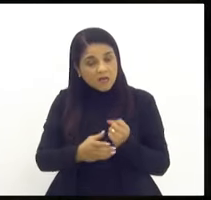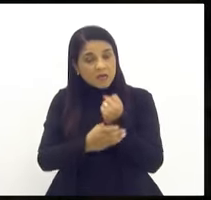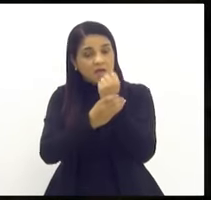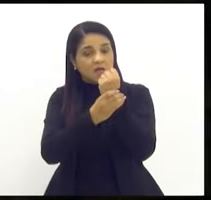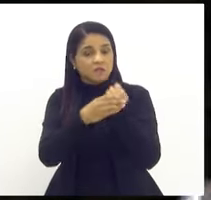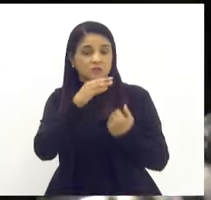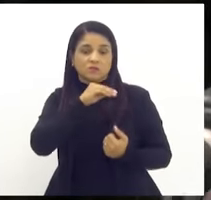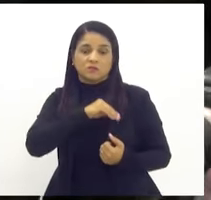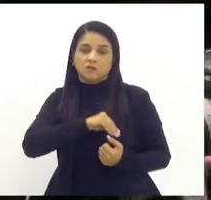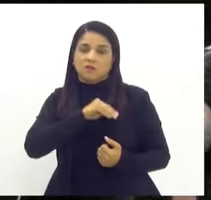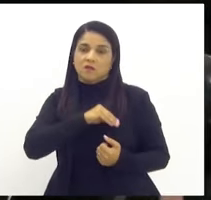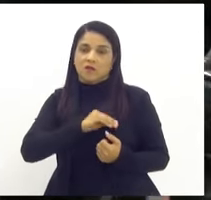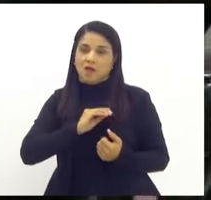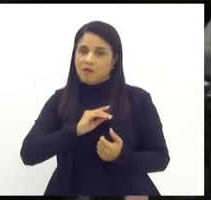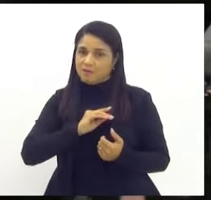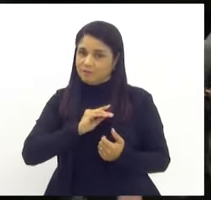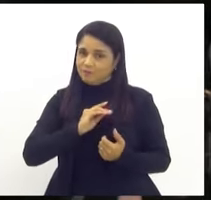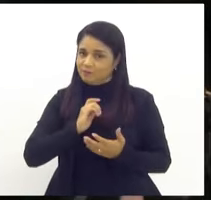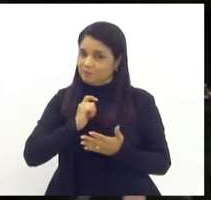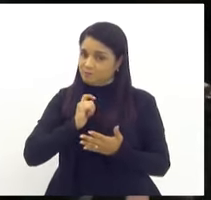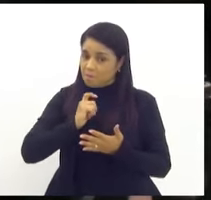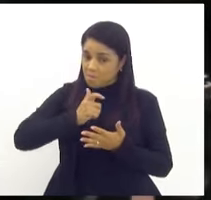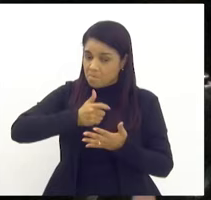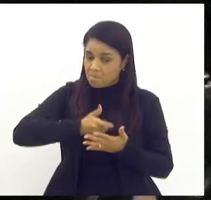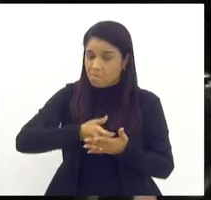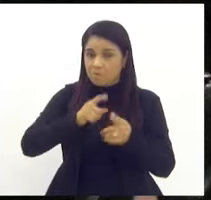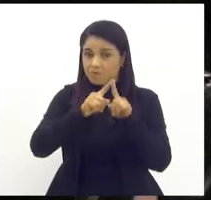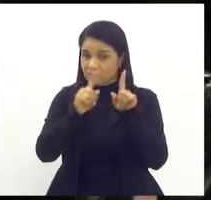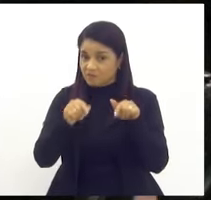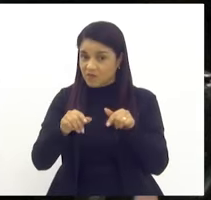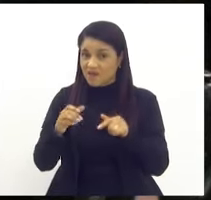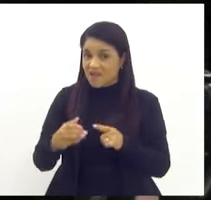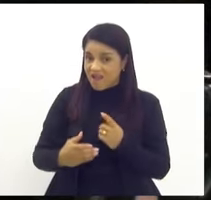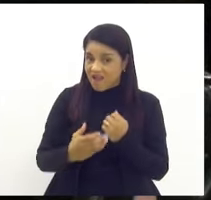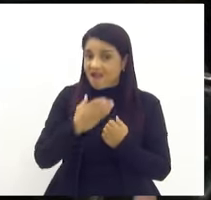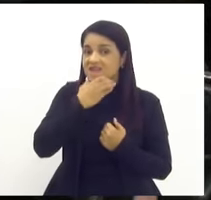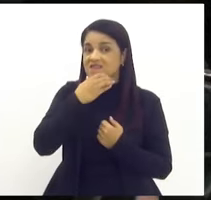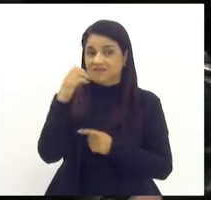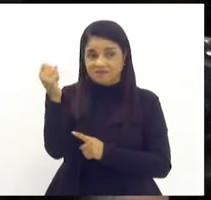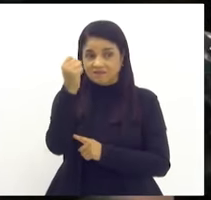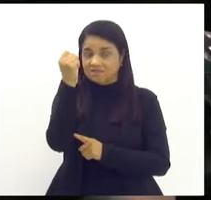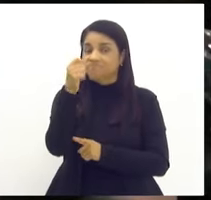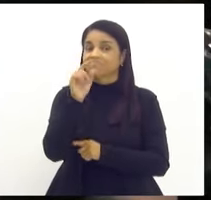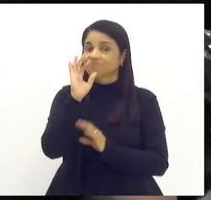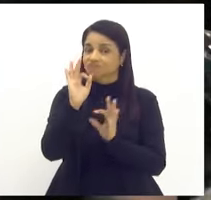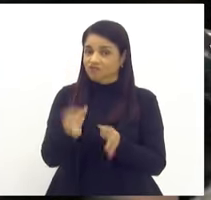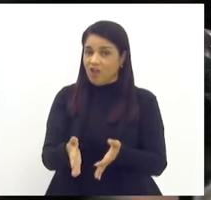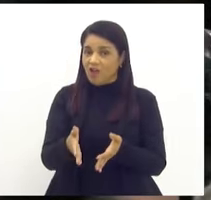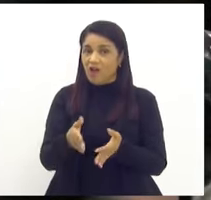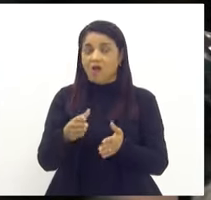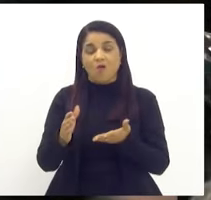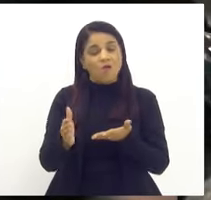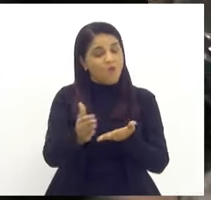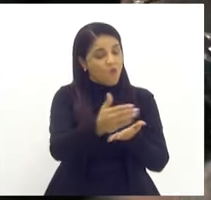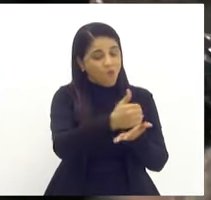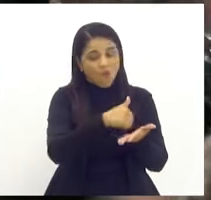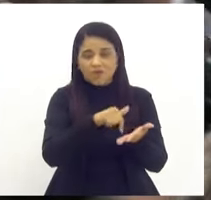de salário de servidor porque a crise tá instalada não tem jeito o orçamento do estado não vai conseguir fazer com